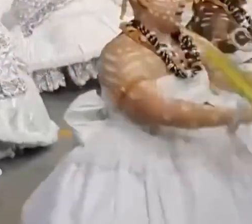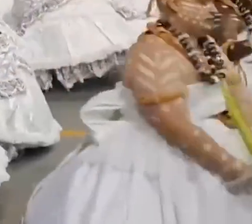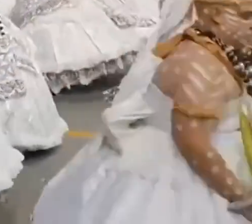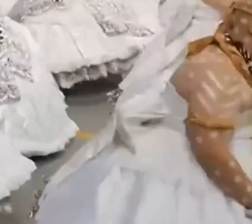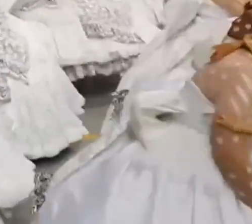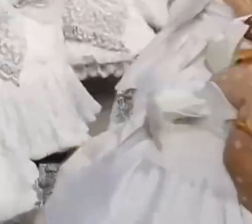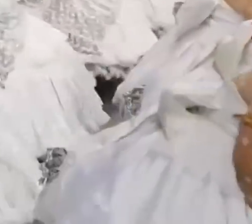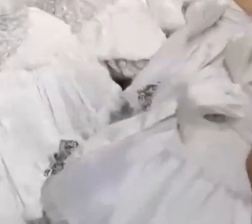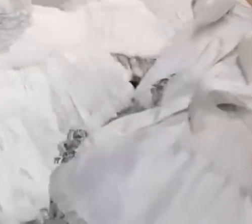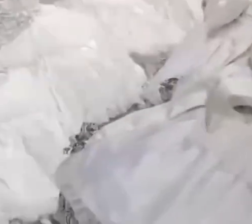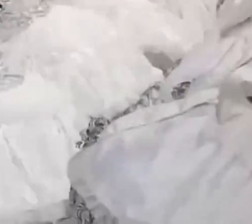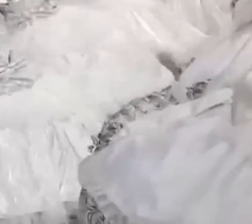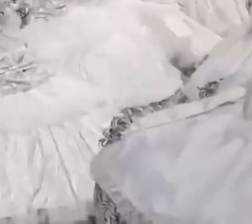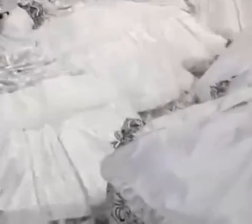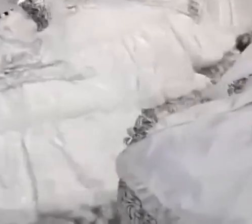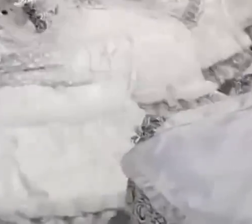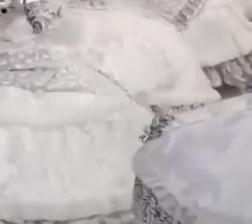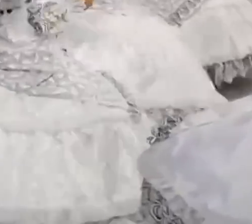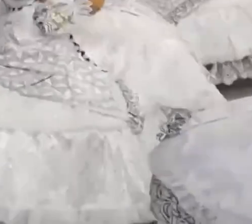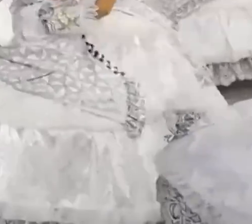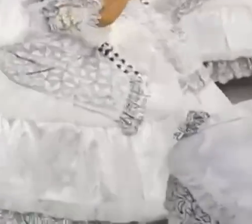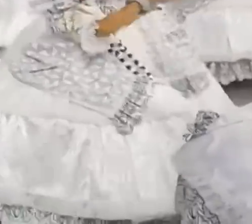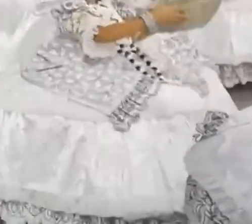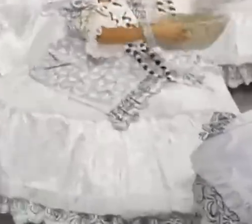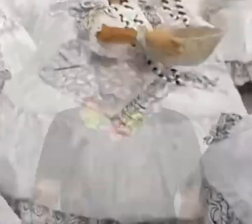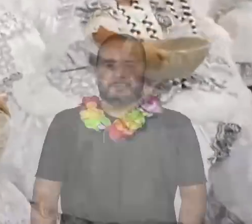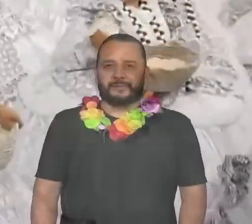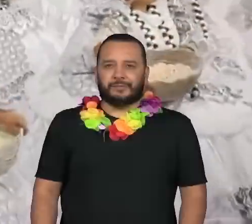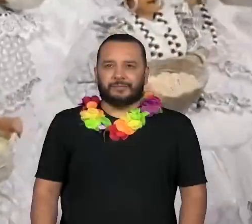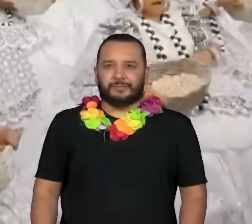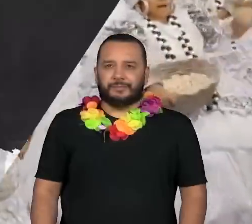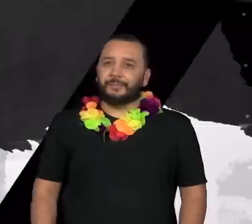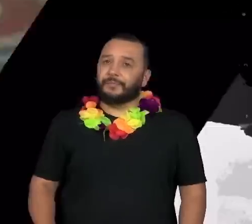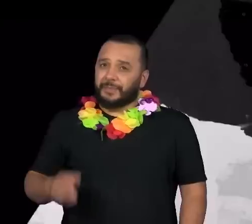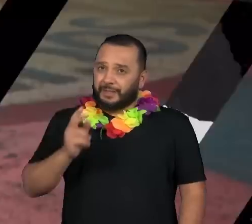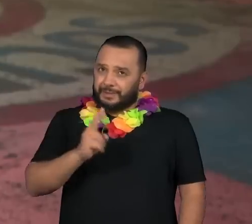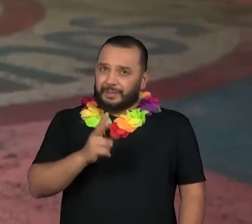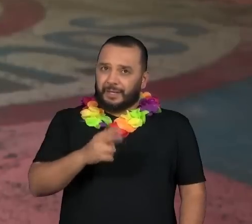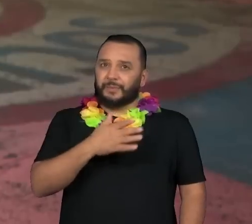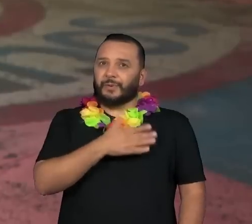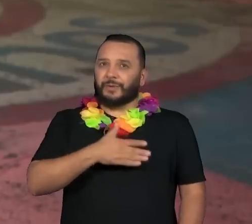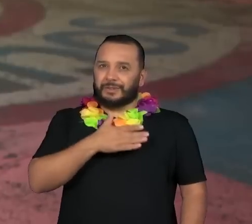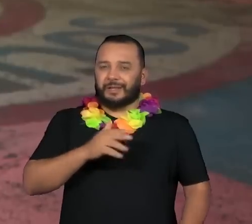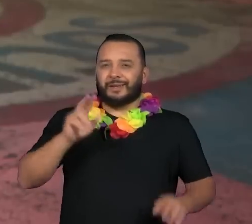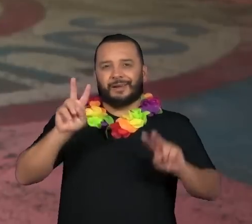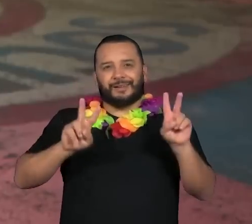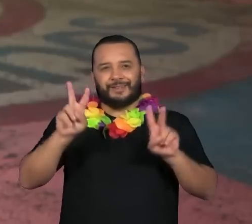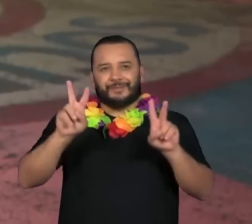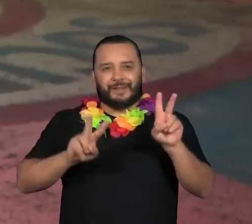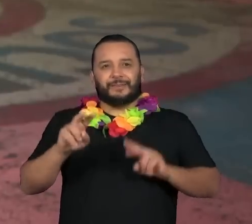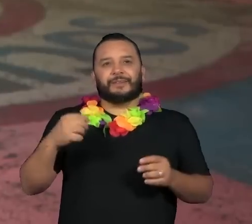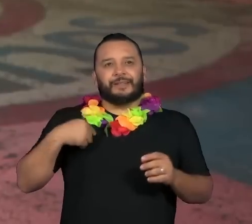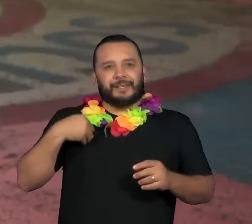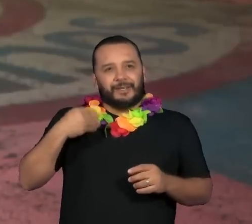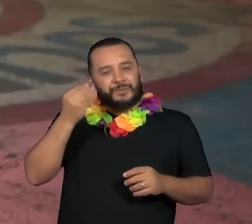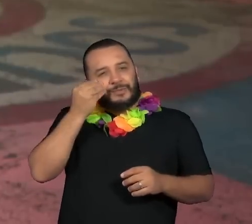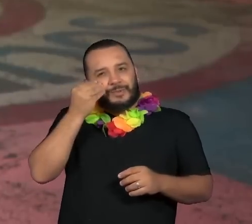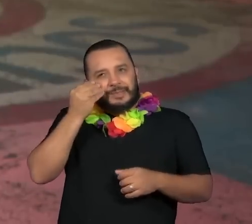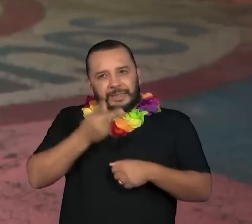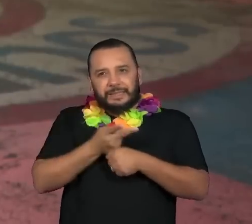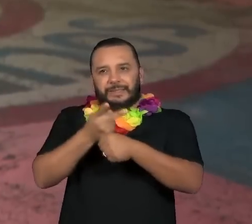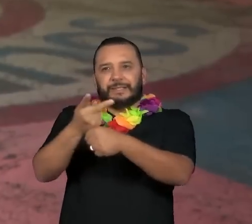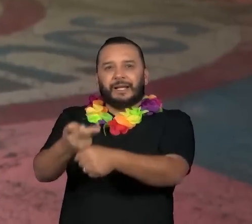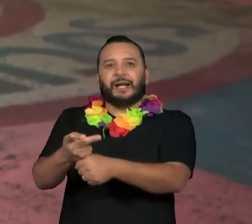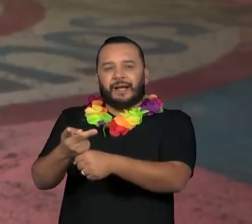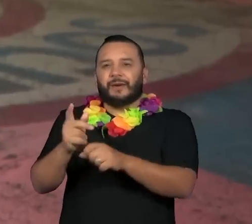de igualdade racial. Eu sempre gostei de carnaval, eu sempre tentei procurar uma escola